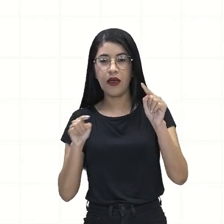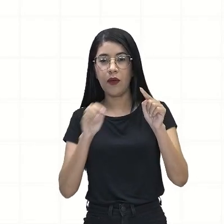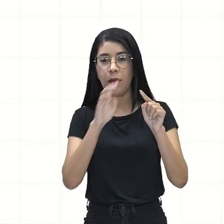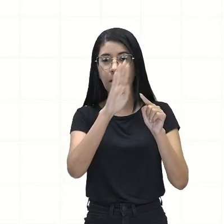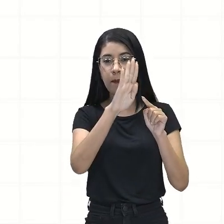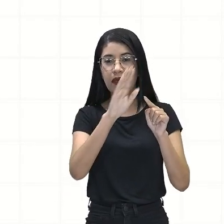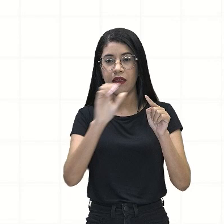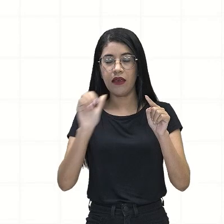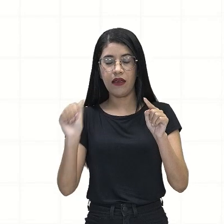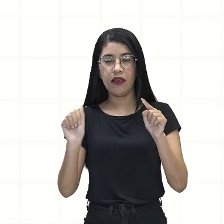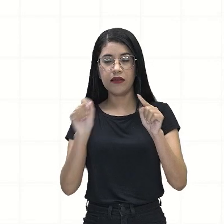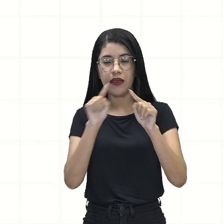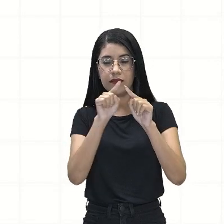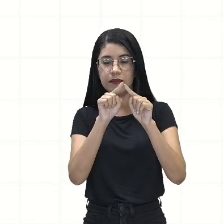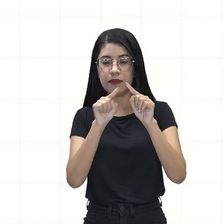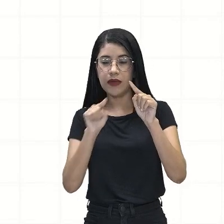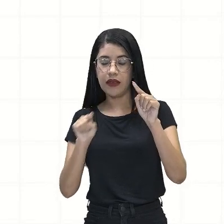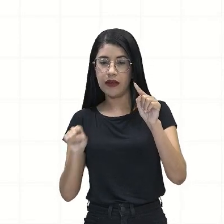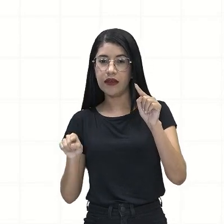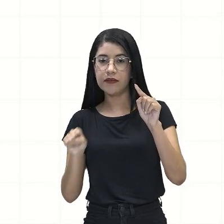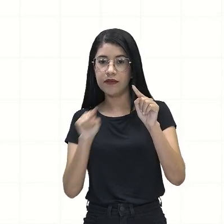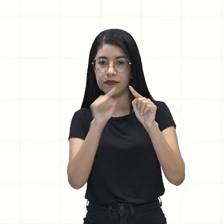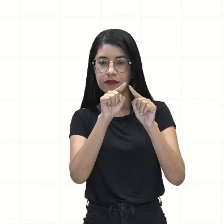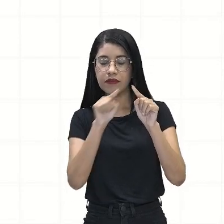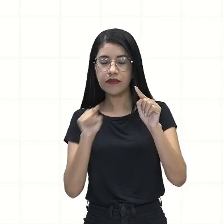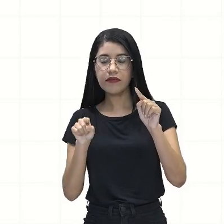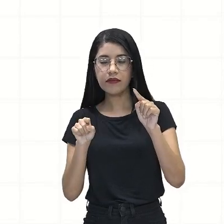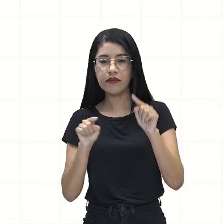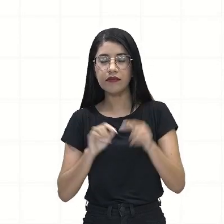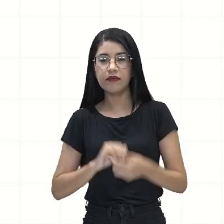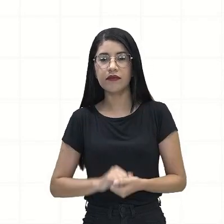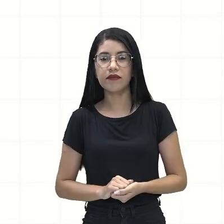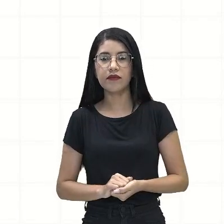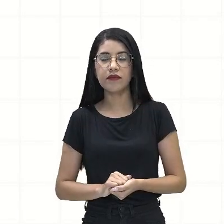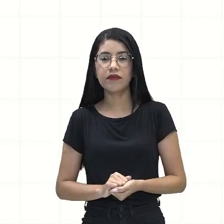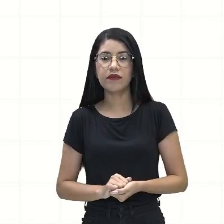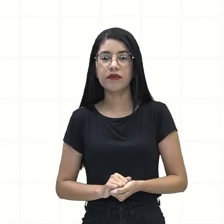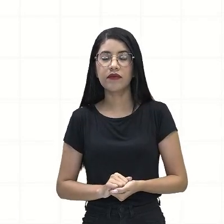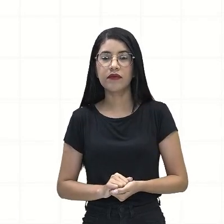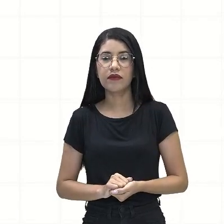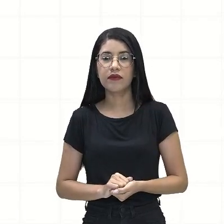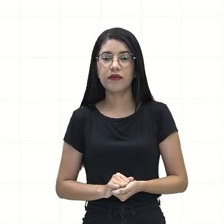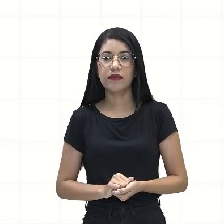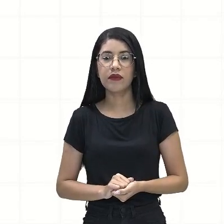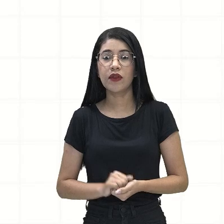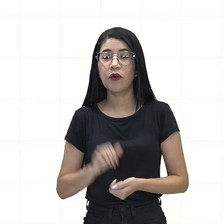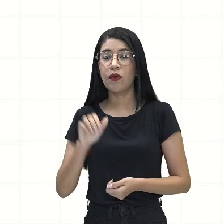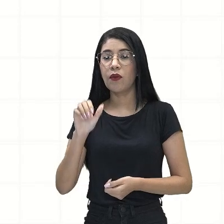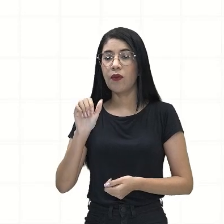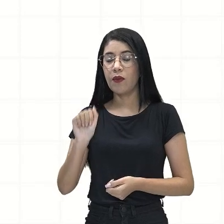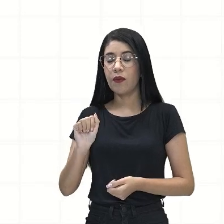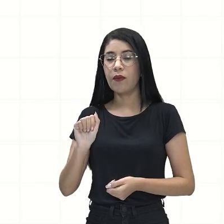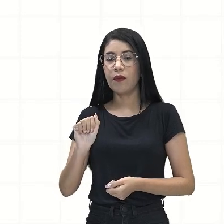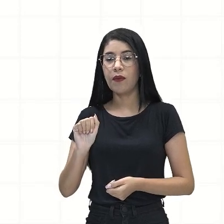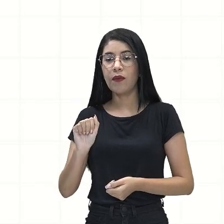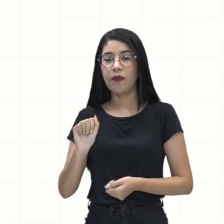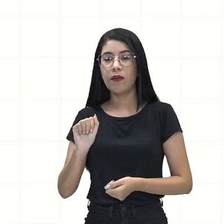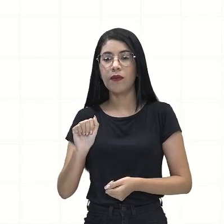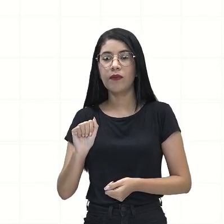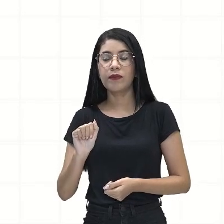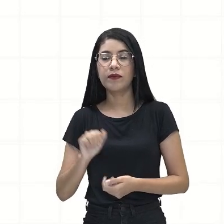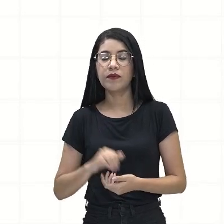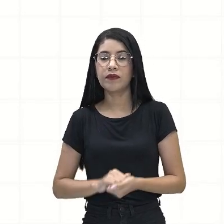meio torto aí em relação ao eixo X, ao eixo Y. E quem é o ponto A? O ponto A vai